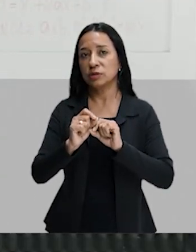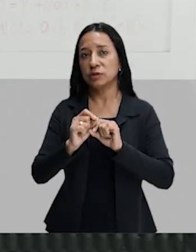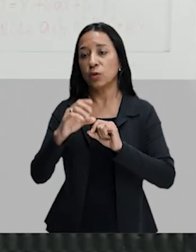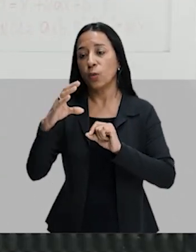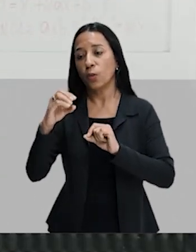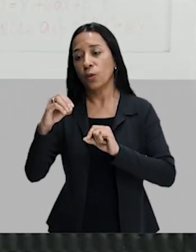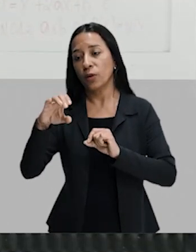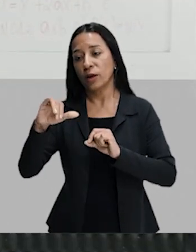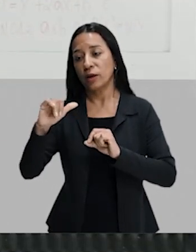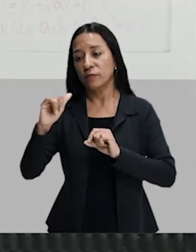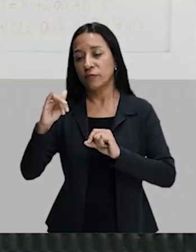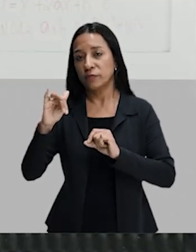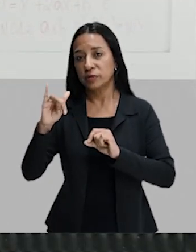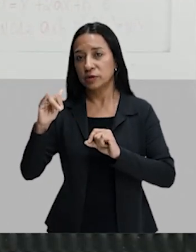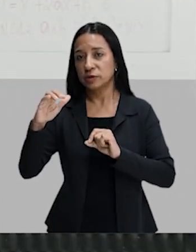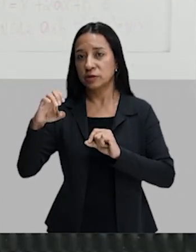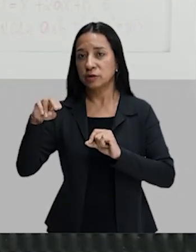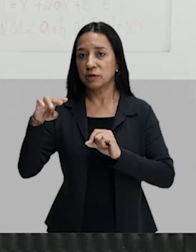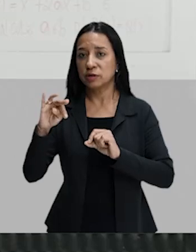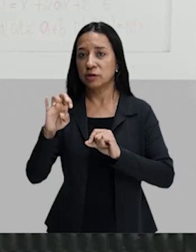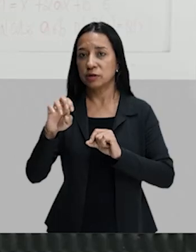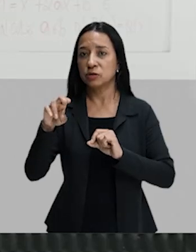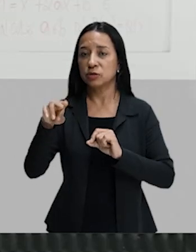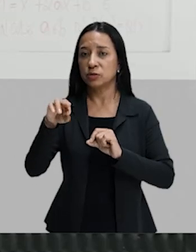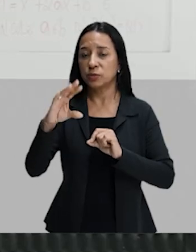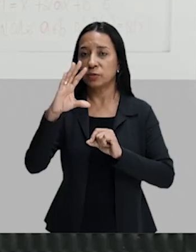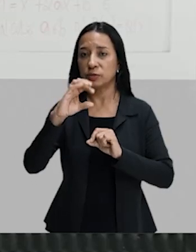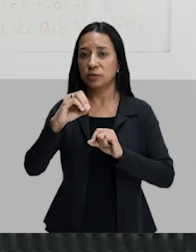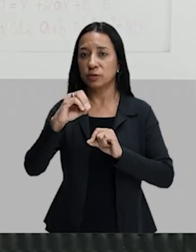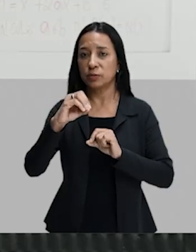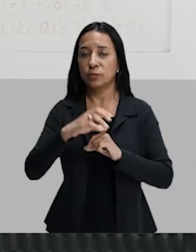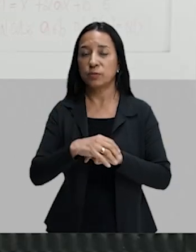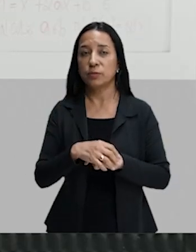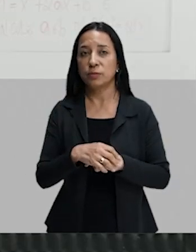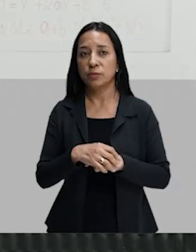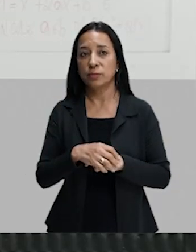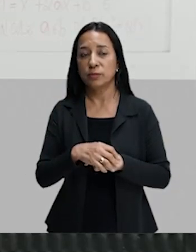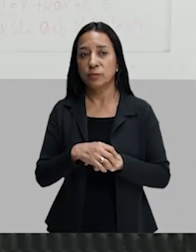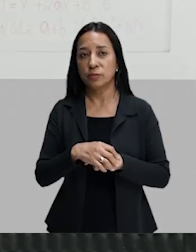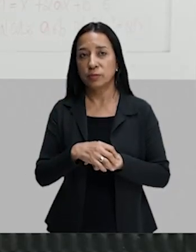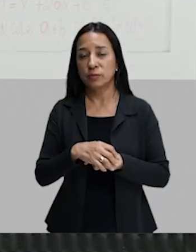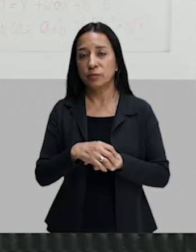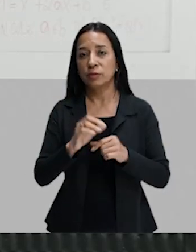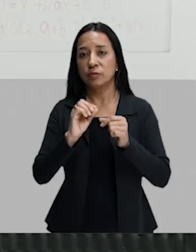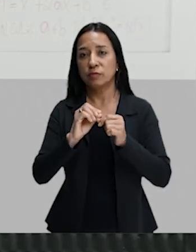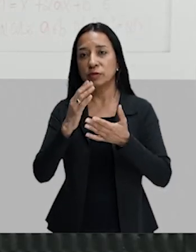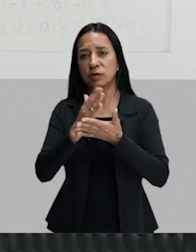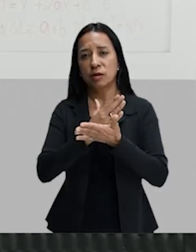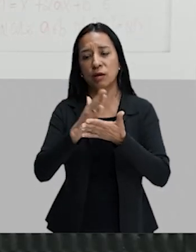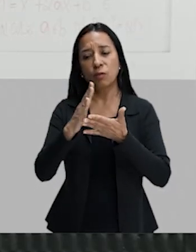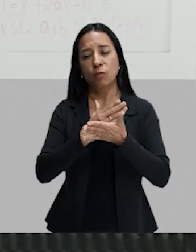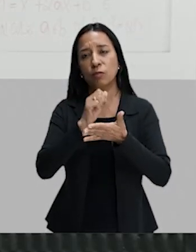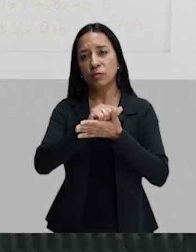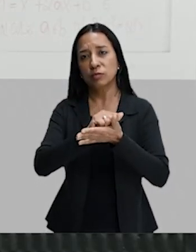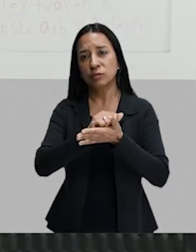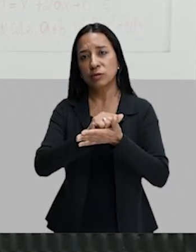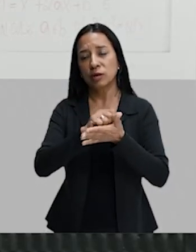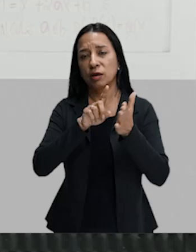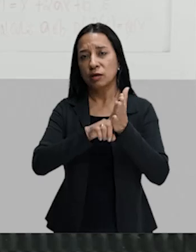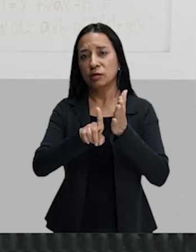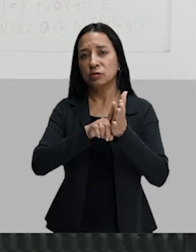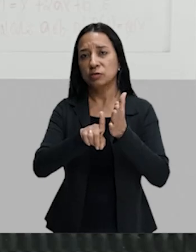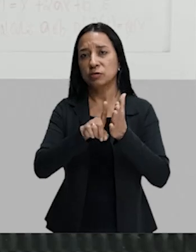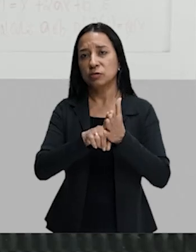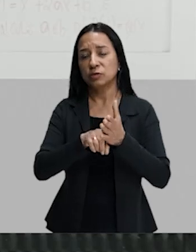importante. Okay? Então, vamos fazer aqui algumas questões envolvendo polinômio. Exemplo